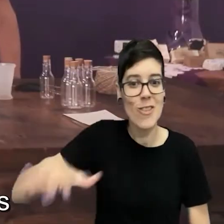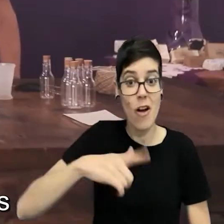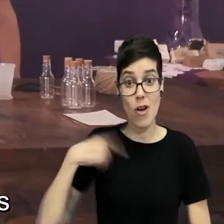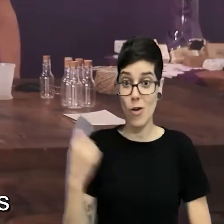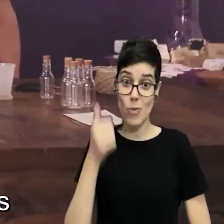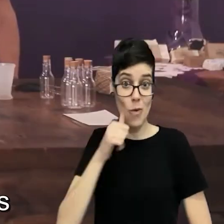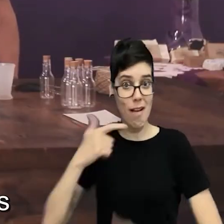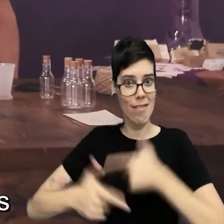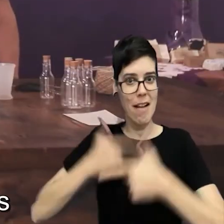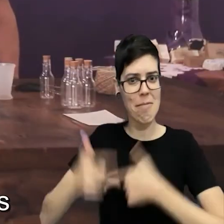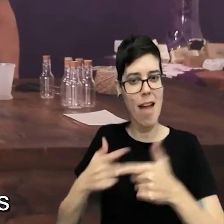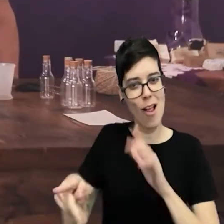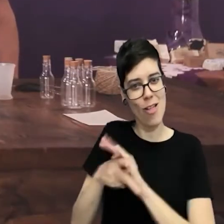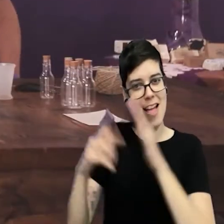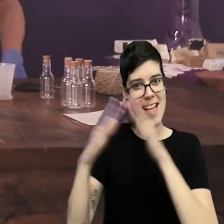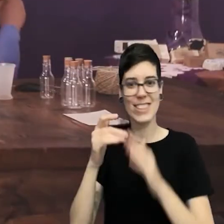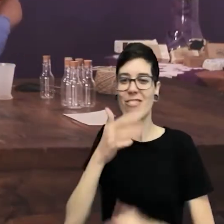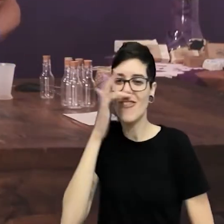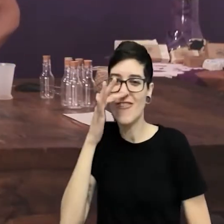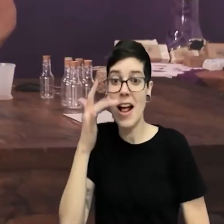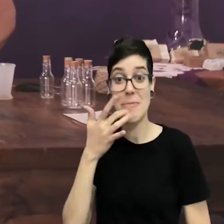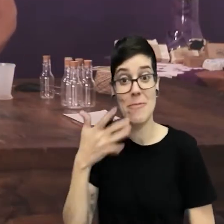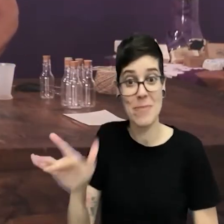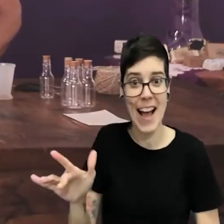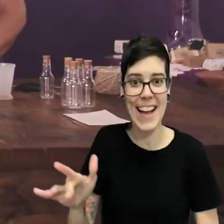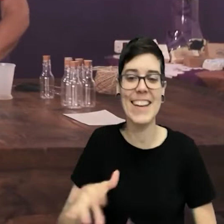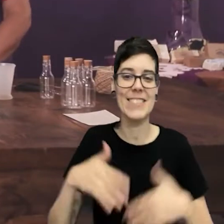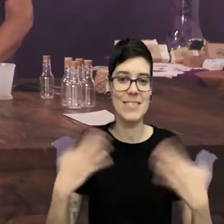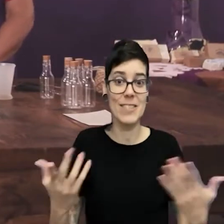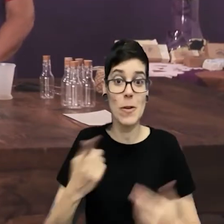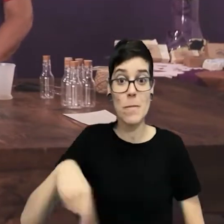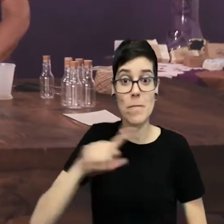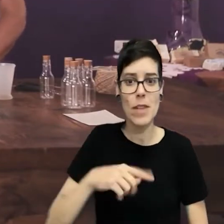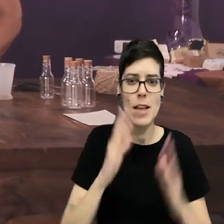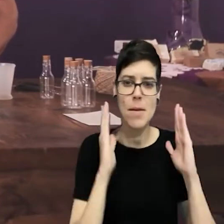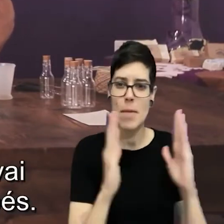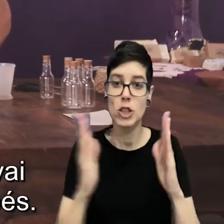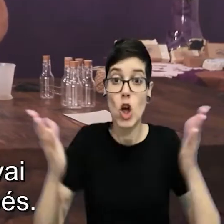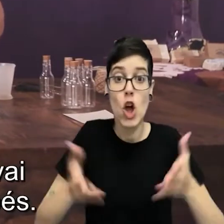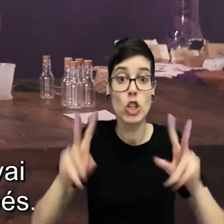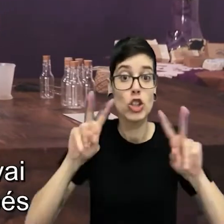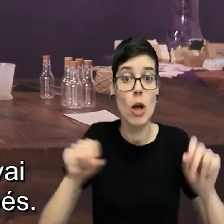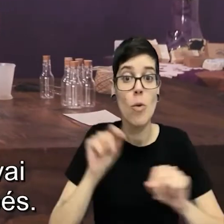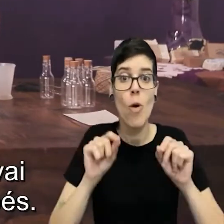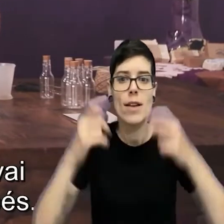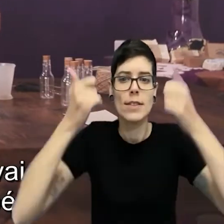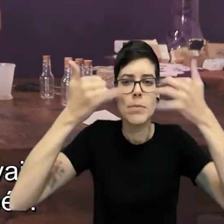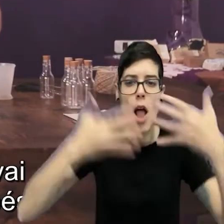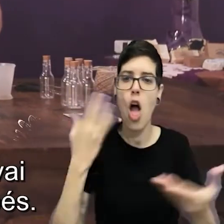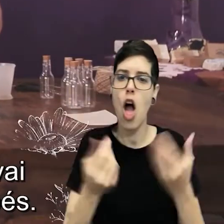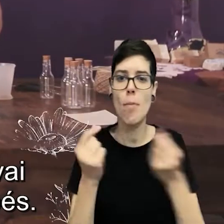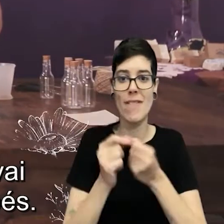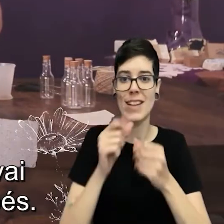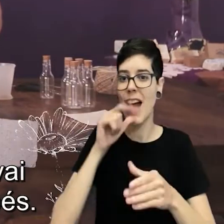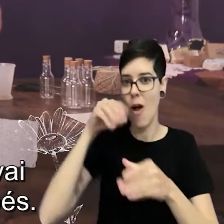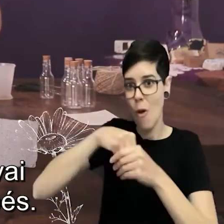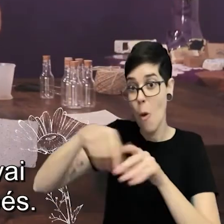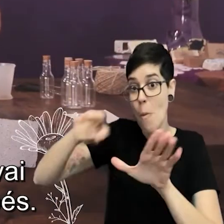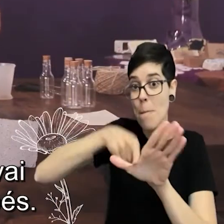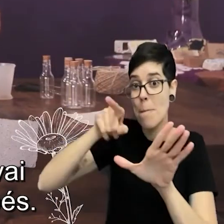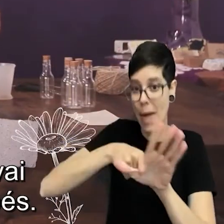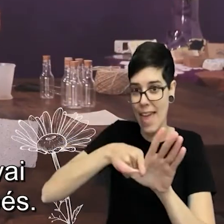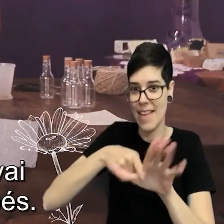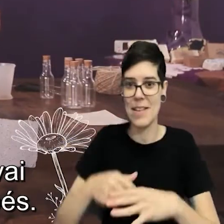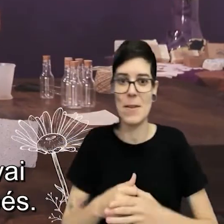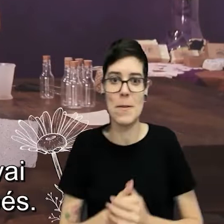Olá, Joane pessoal, e Cloraci. Somos mulheres trabalhadoras da Saboaria Popular Las Margaritas. Joane. E no episódio de hoje, a gente vai explicar